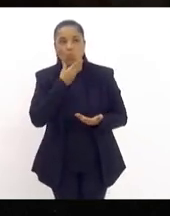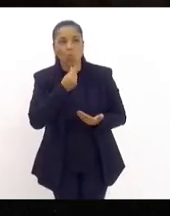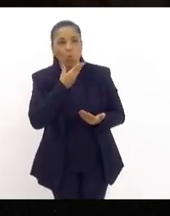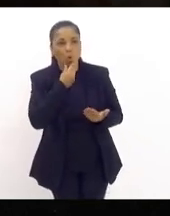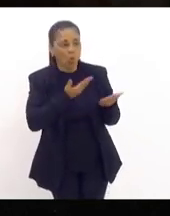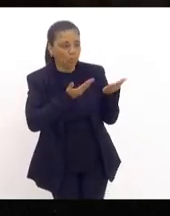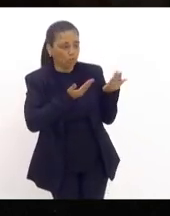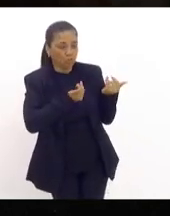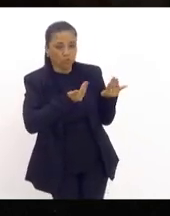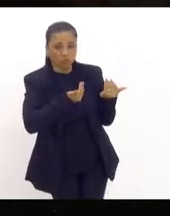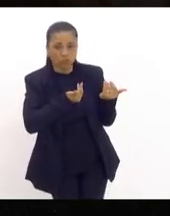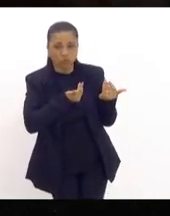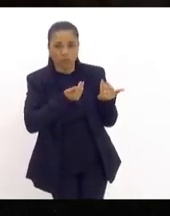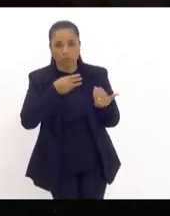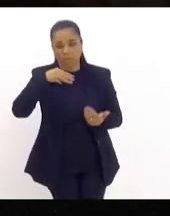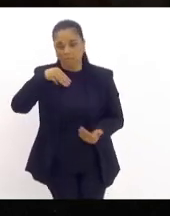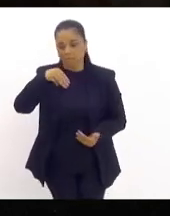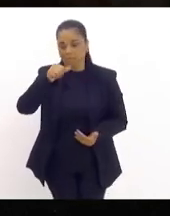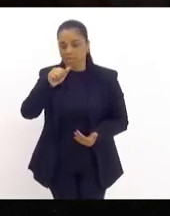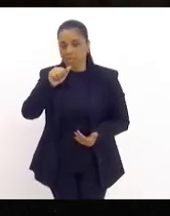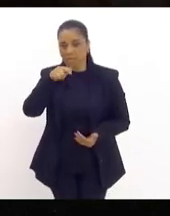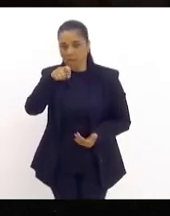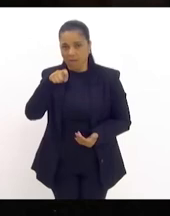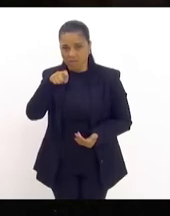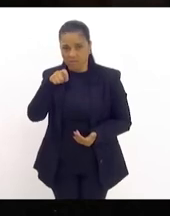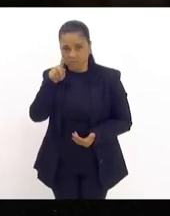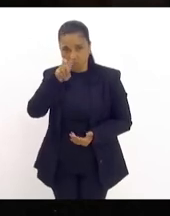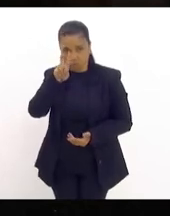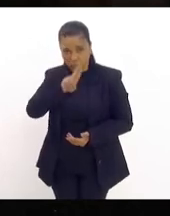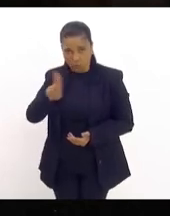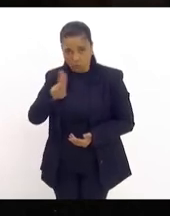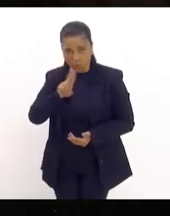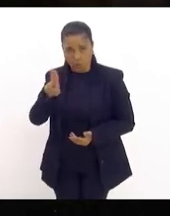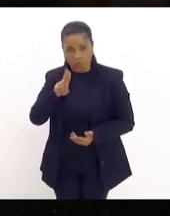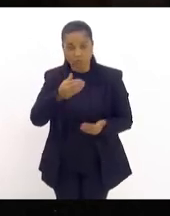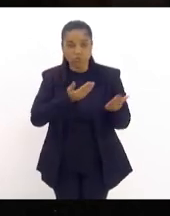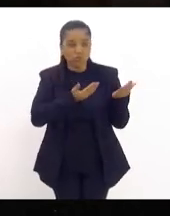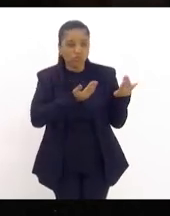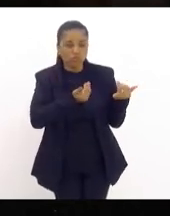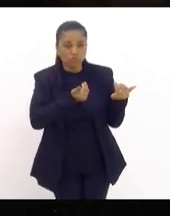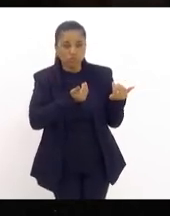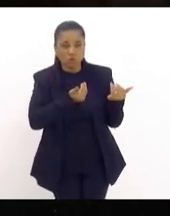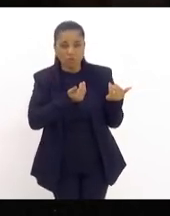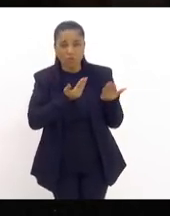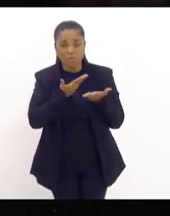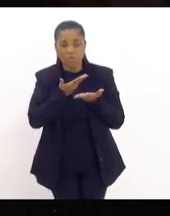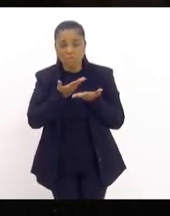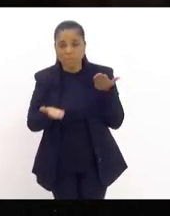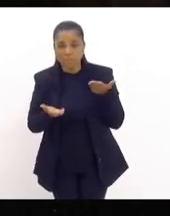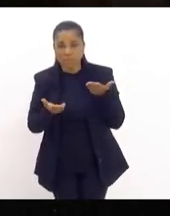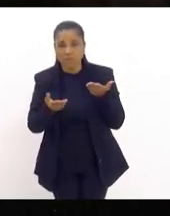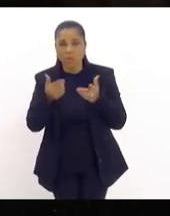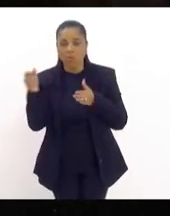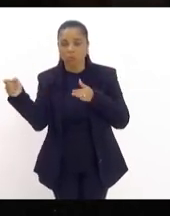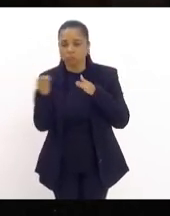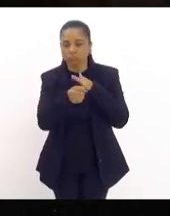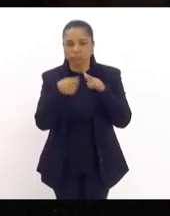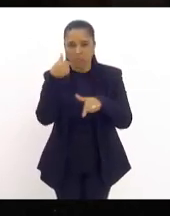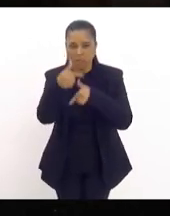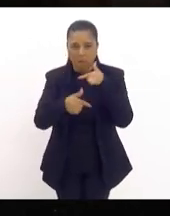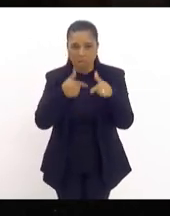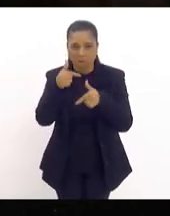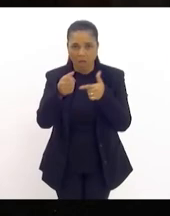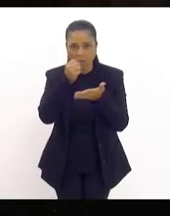entregador Max, um trabalhador, um jovem que perdeu o seu emprego formal durante a